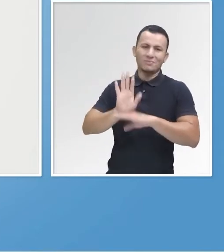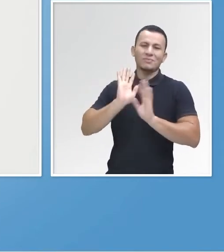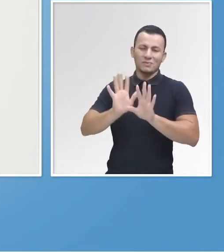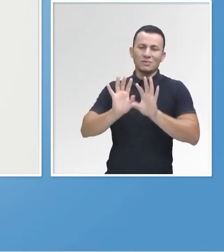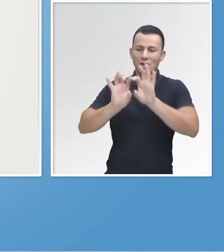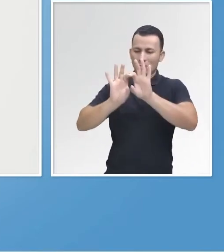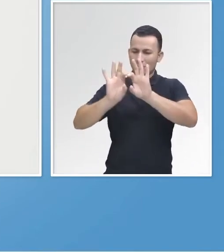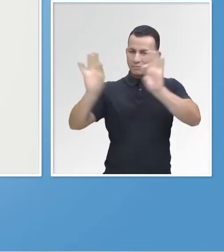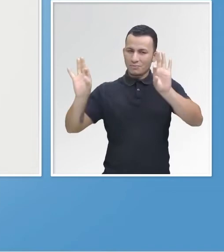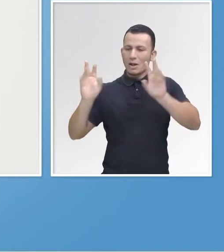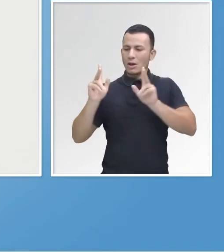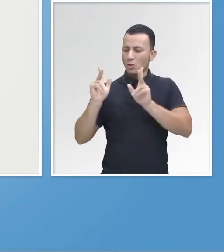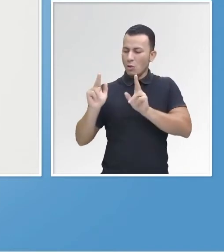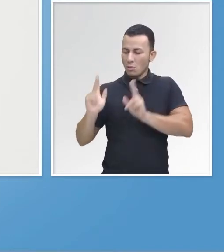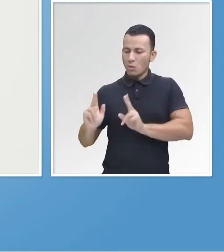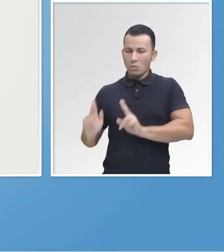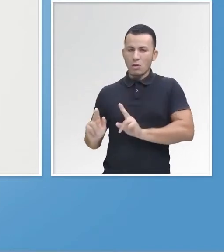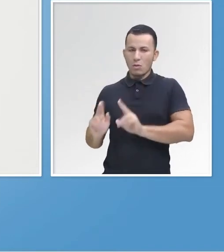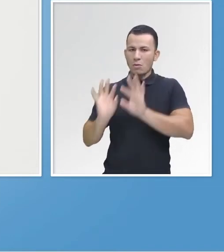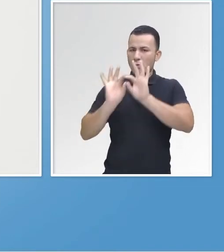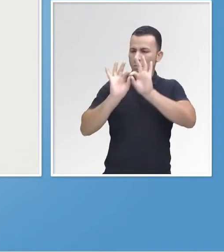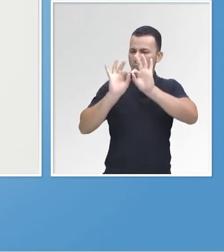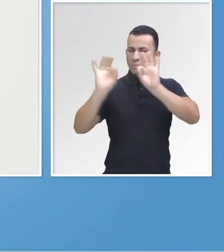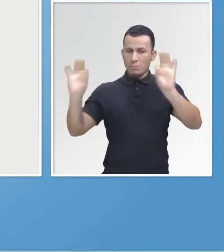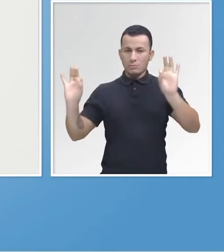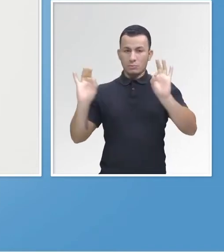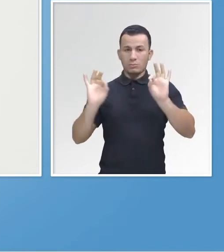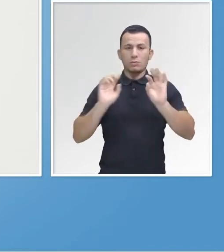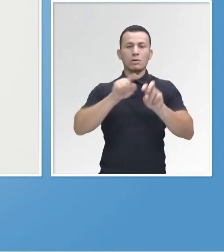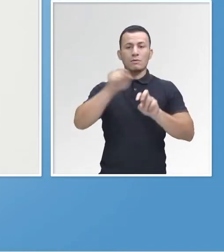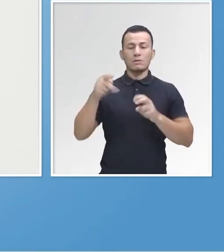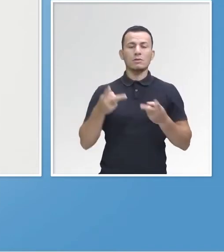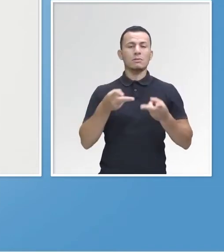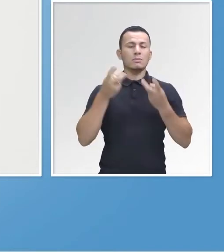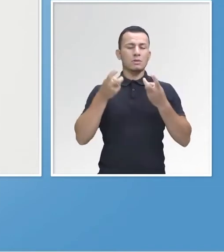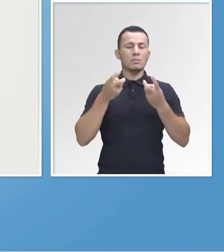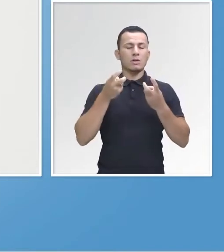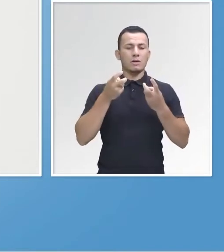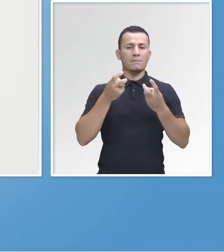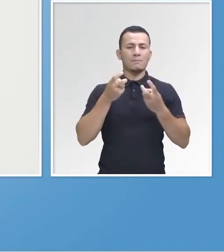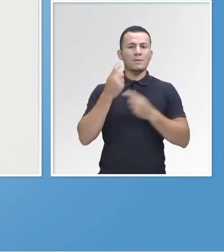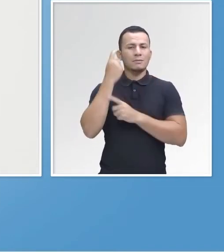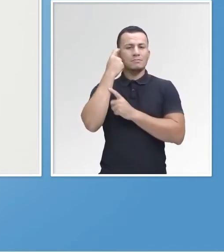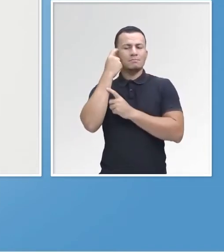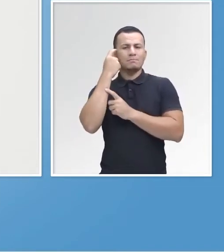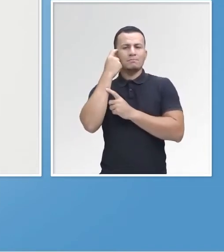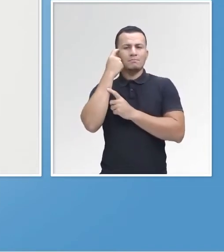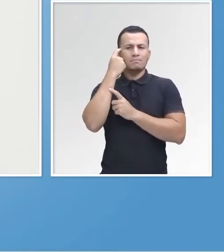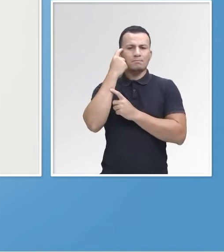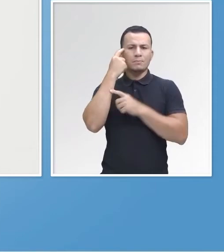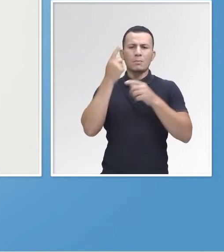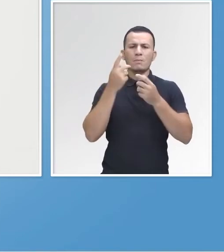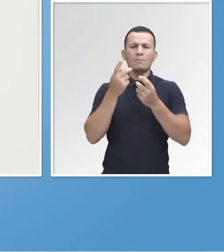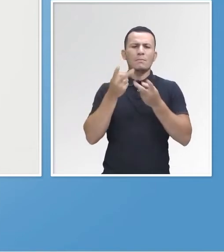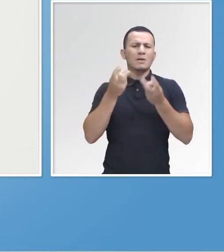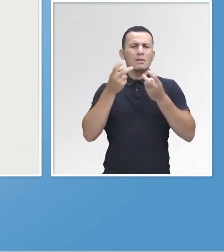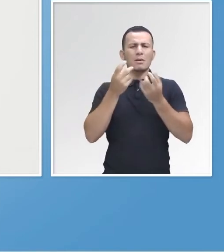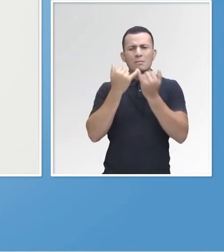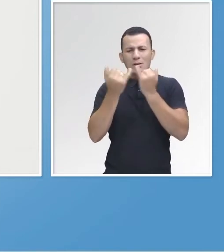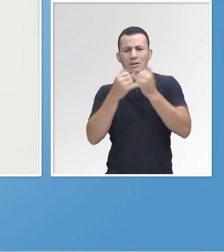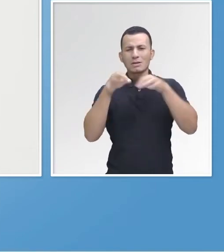acorda em partes iguais não é então Perceba o seguinte vamos transformar essa aqui a panela como uma reta na verdade